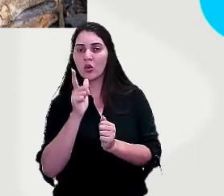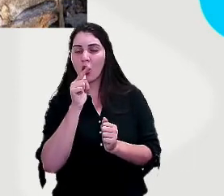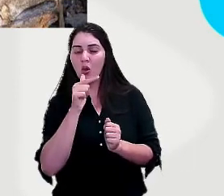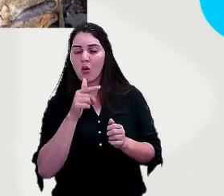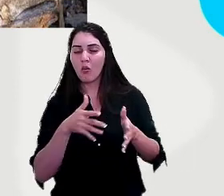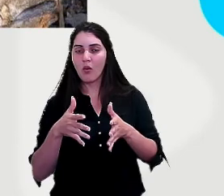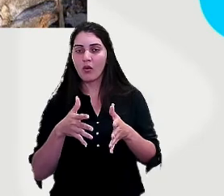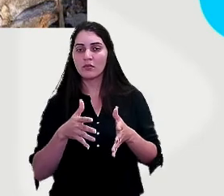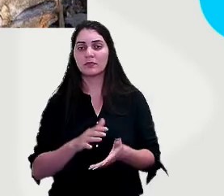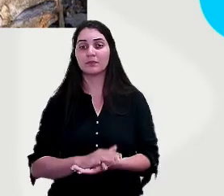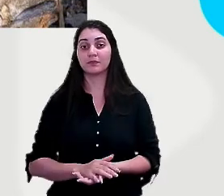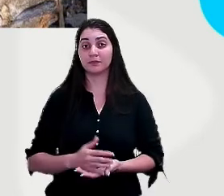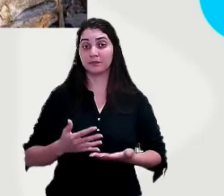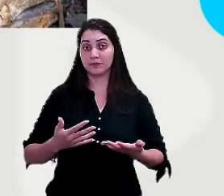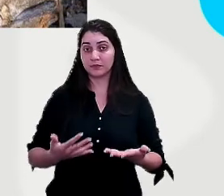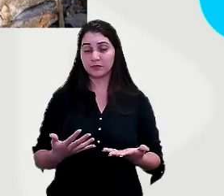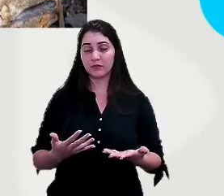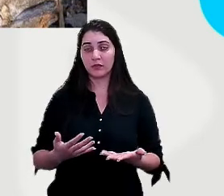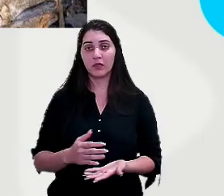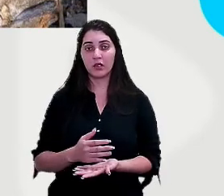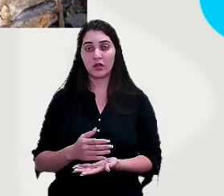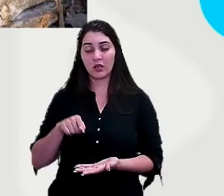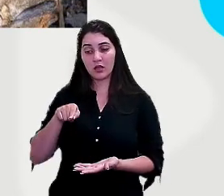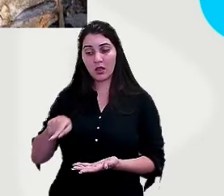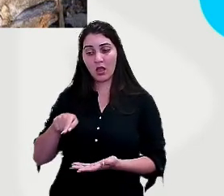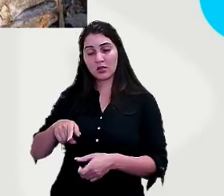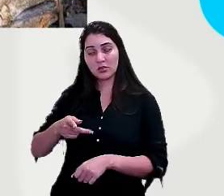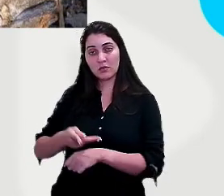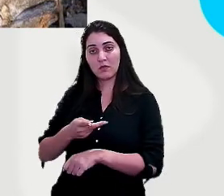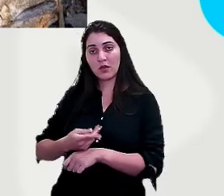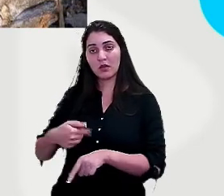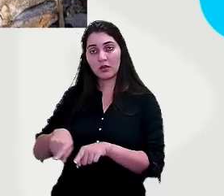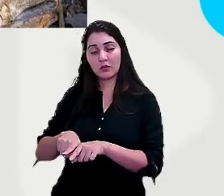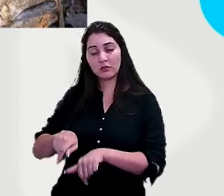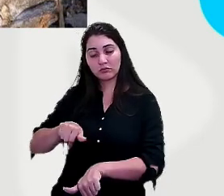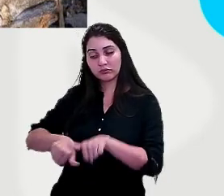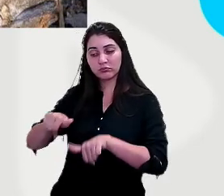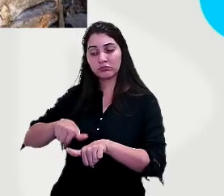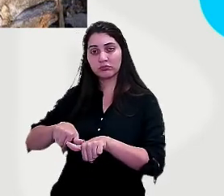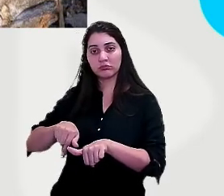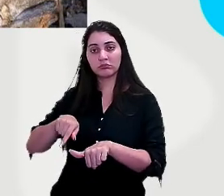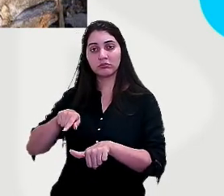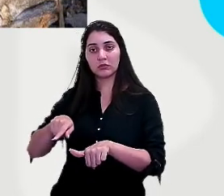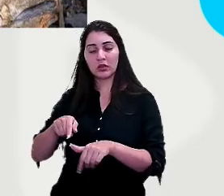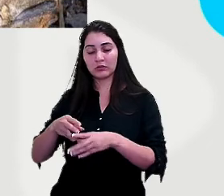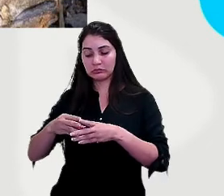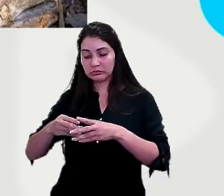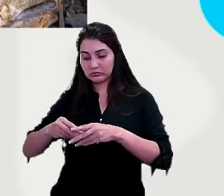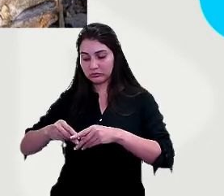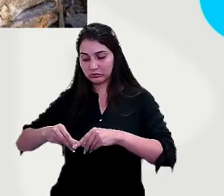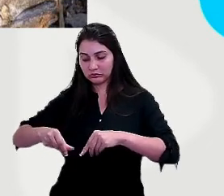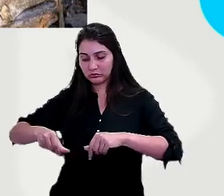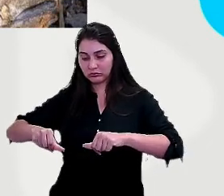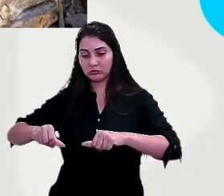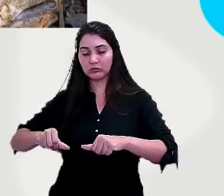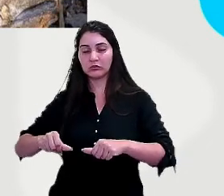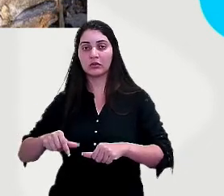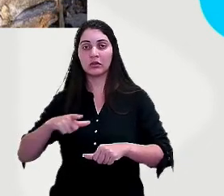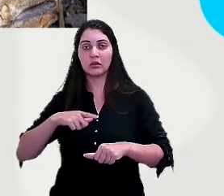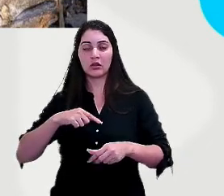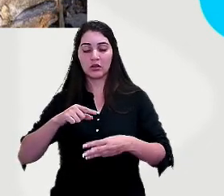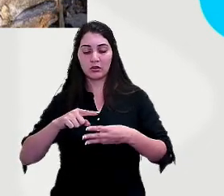né? Então, essa rocha também ela vai se alterar, ela vai também se decompor. Então, são os três